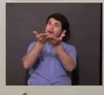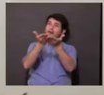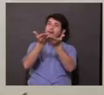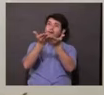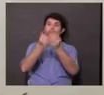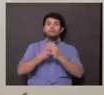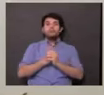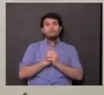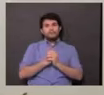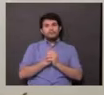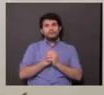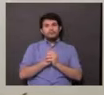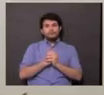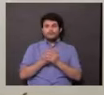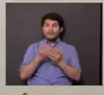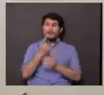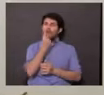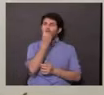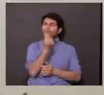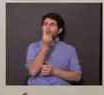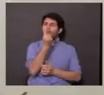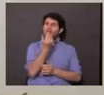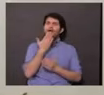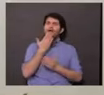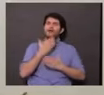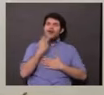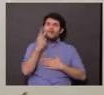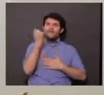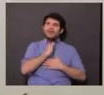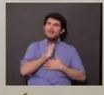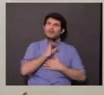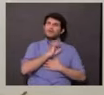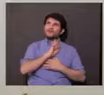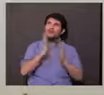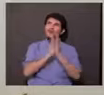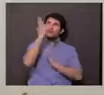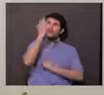Ela fará chegar a nossa vida ao Senhor nosso Deus.